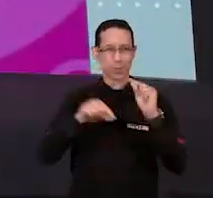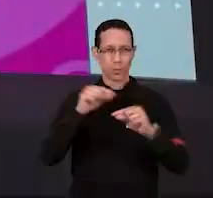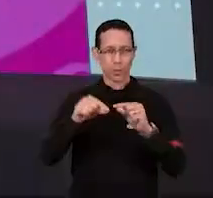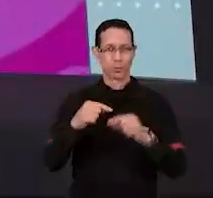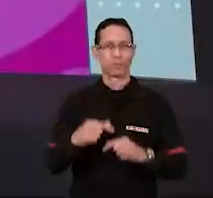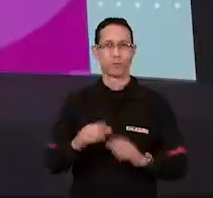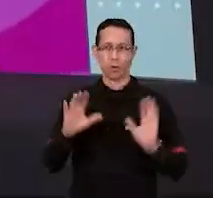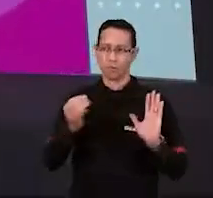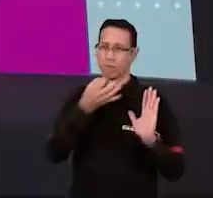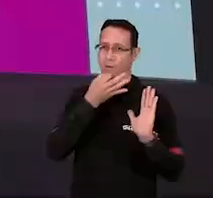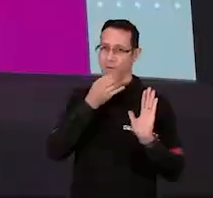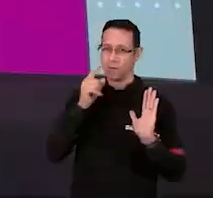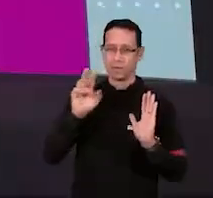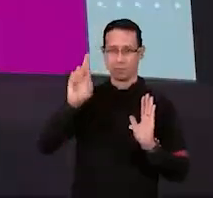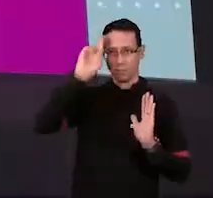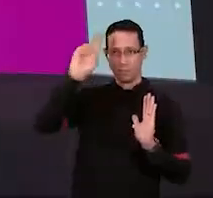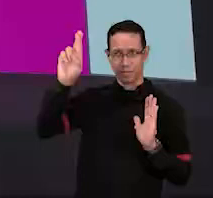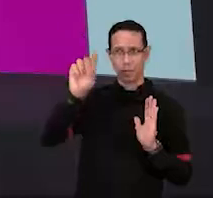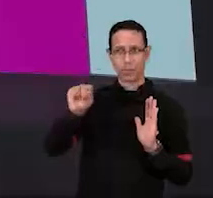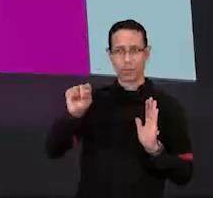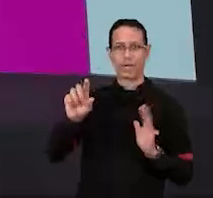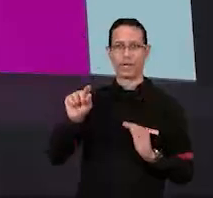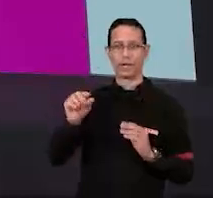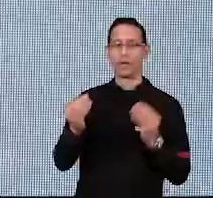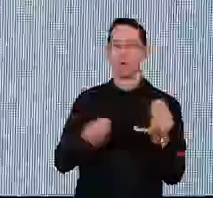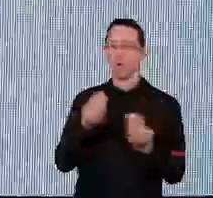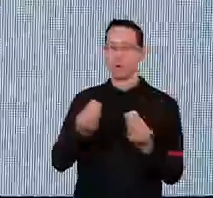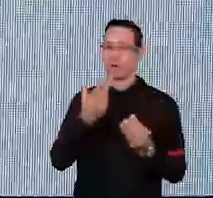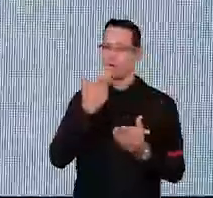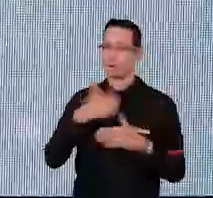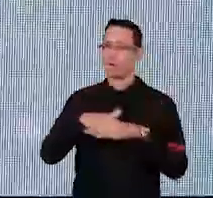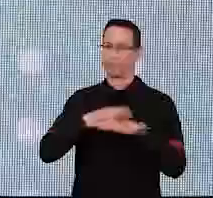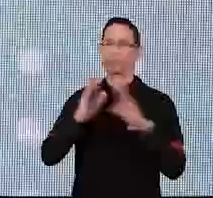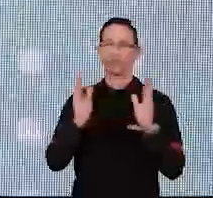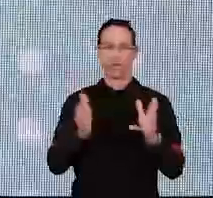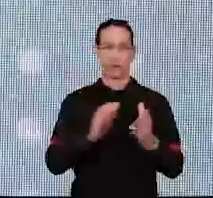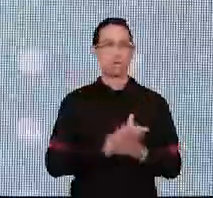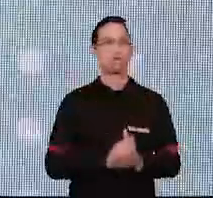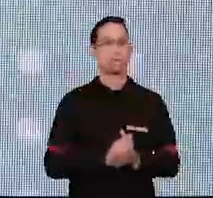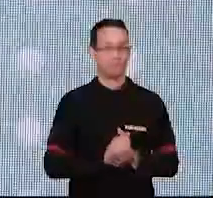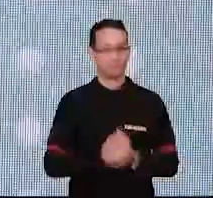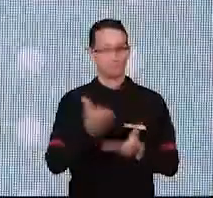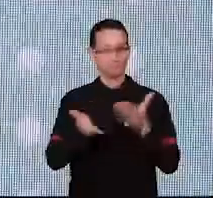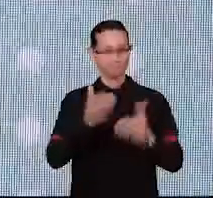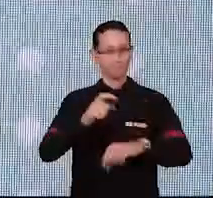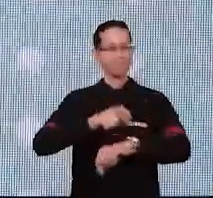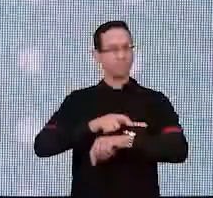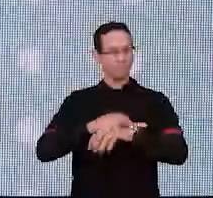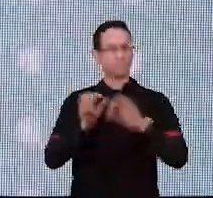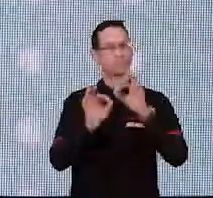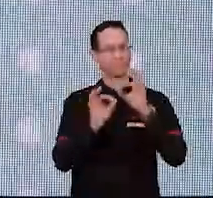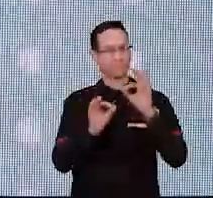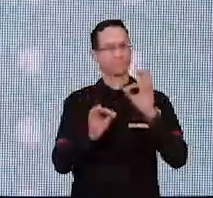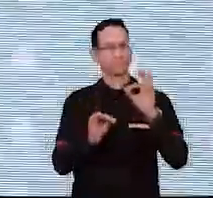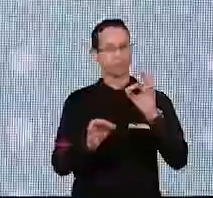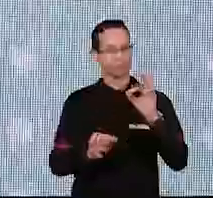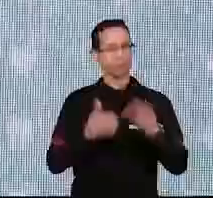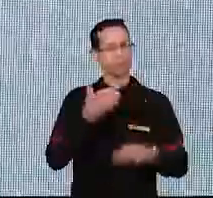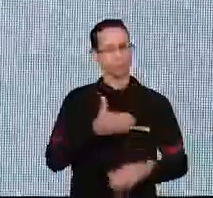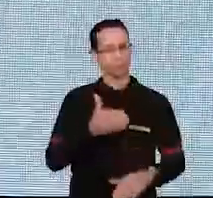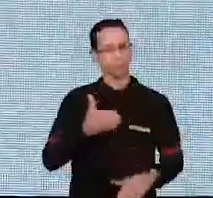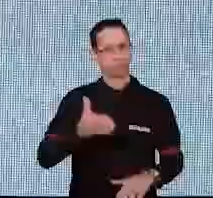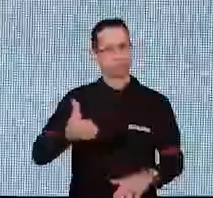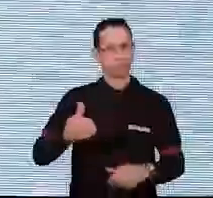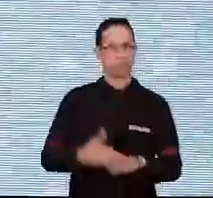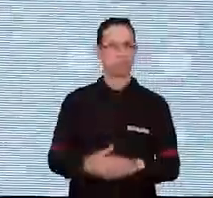para o tutor desse animal, é que, como a gente já falou, né, terapia de longo prazo, e que, assim, não interessa,